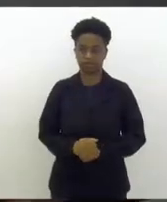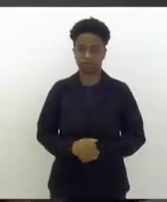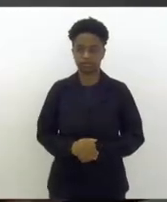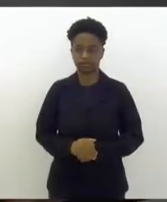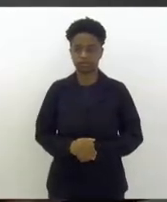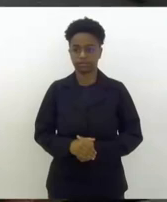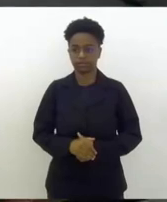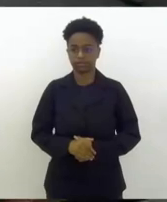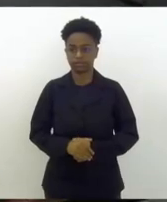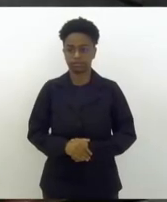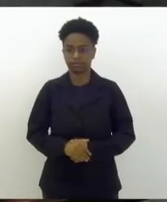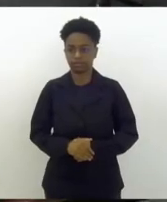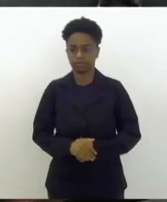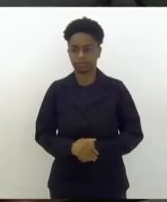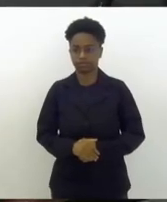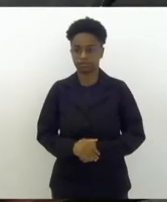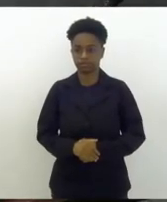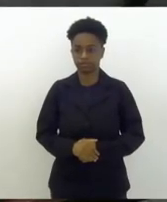inscrita